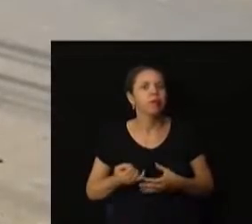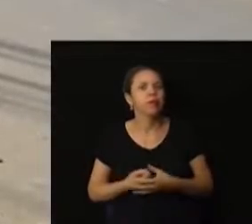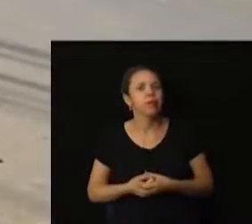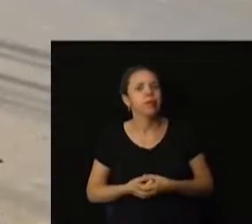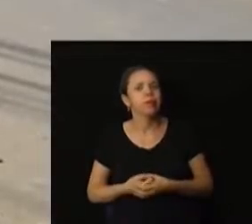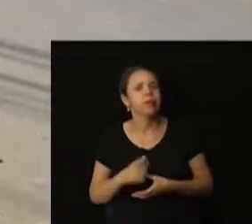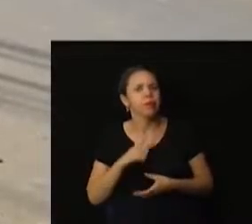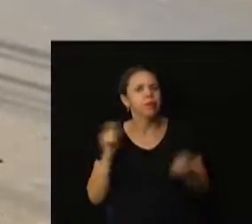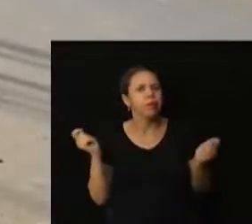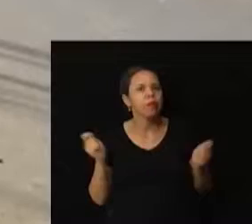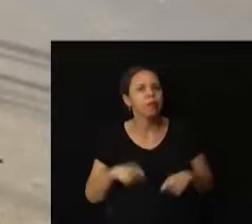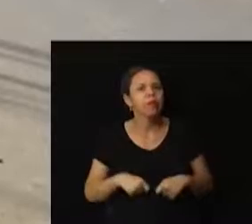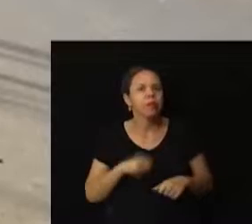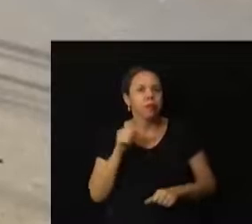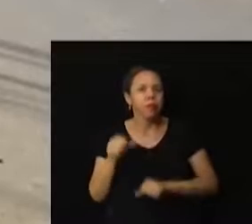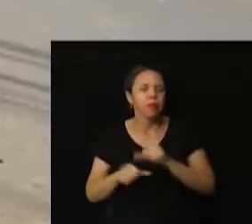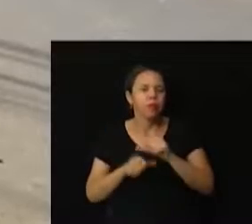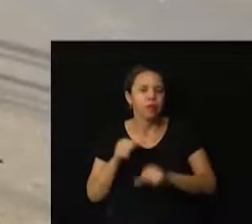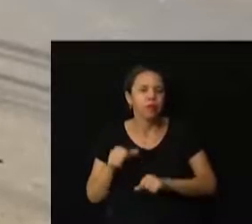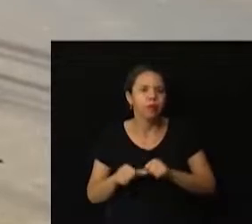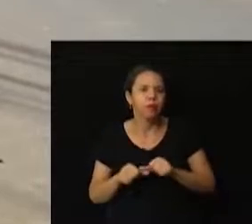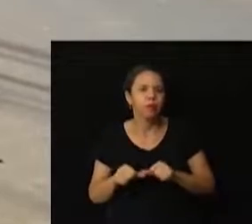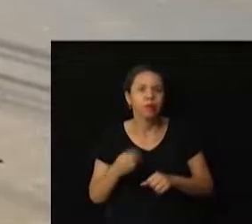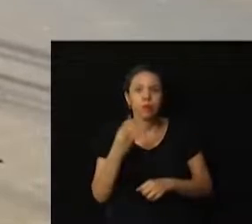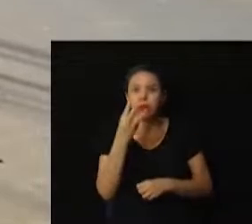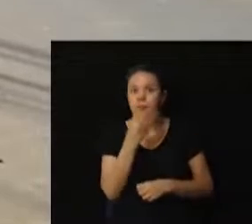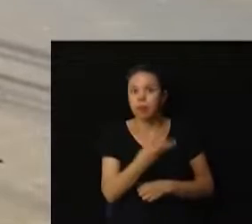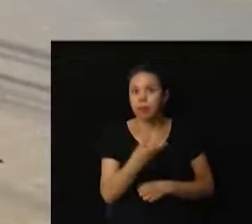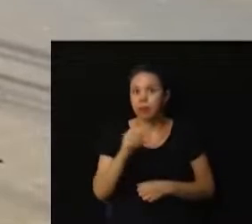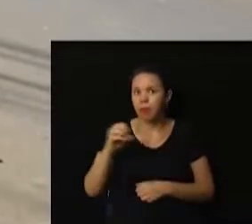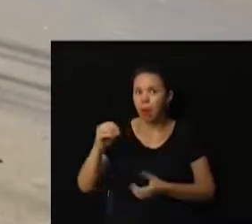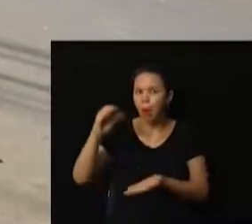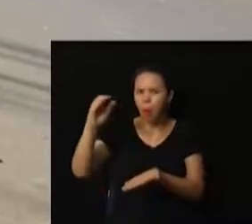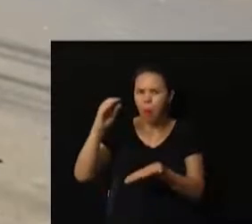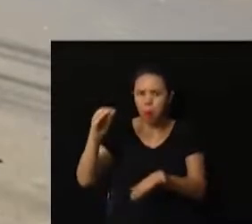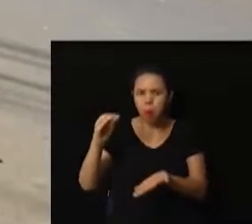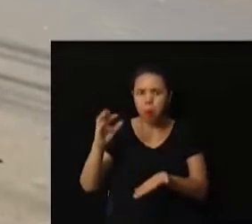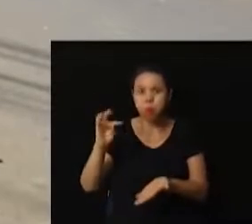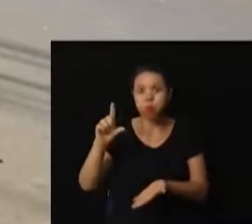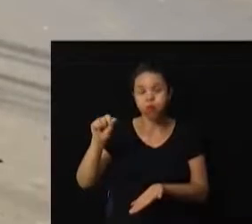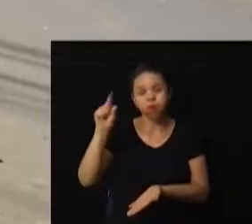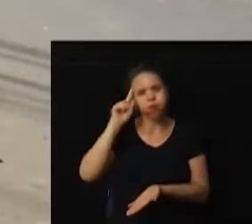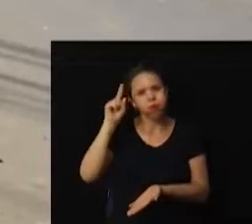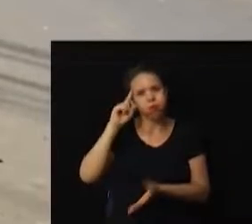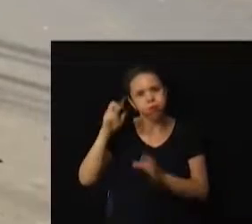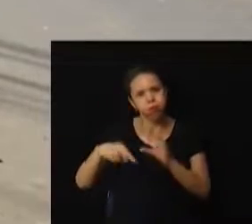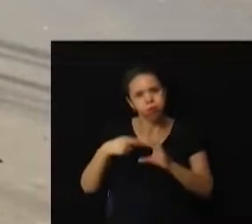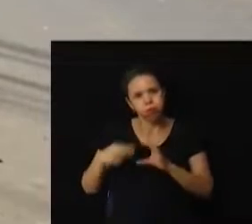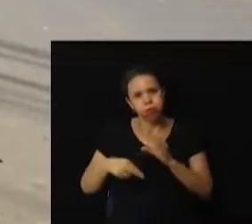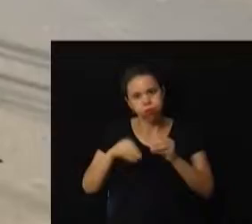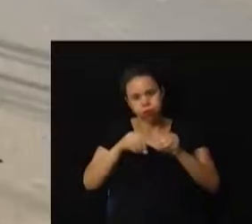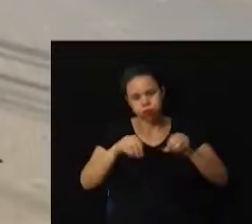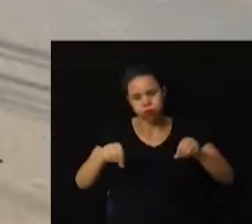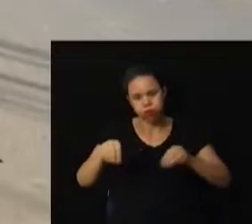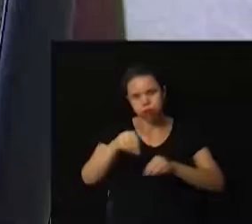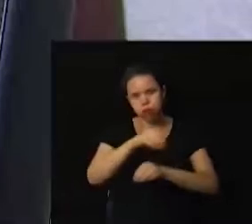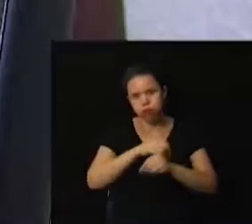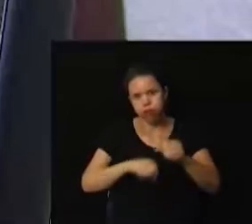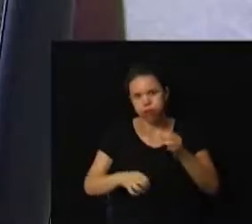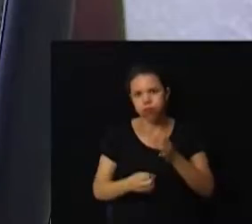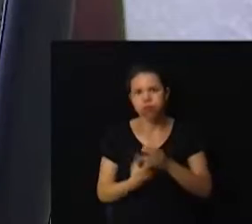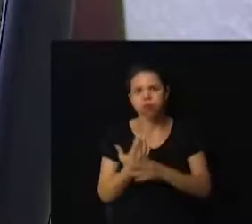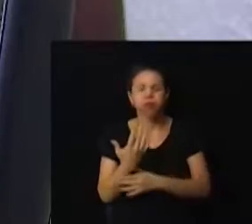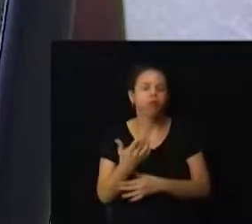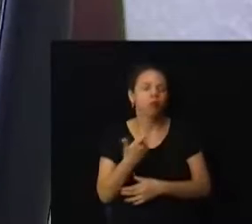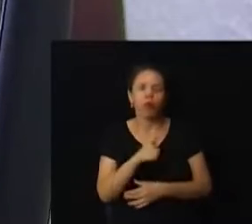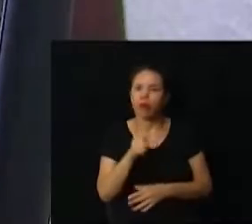reaproveitado. Ela tem capacidade de transformar até 300 toneladas por dia de resíduos em adubo. A